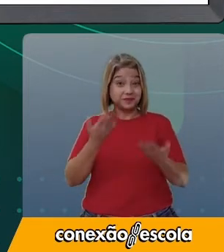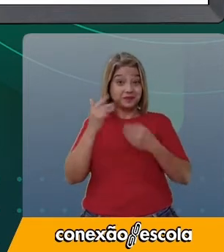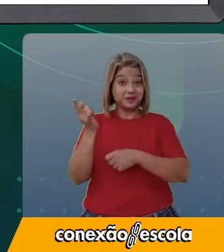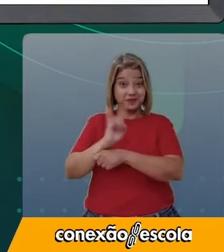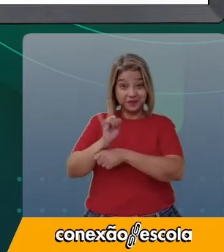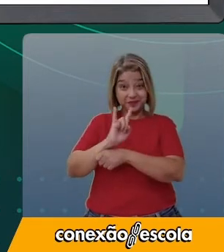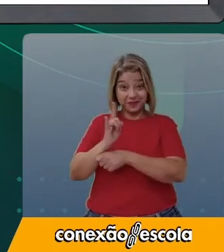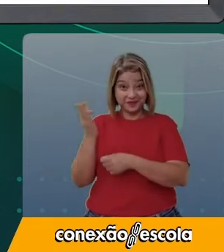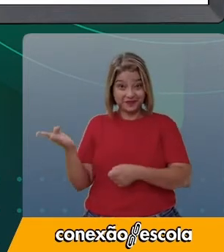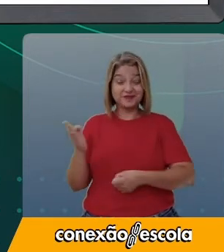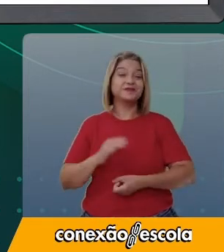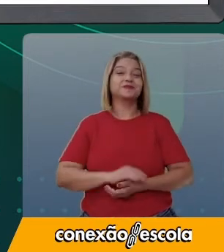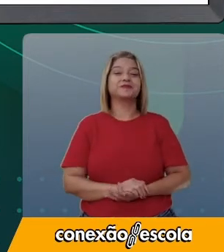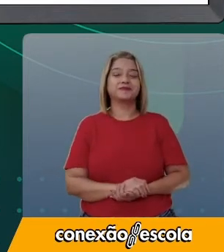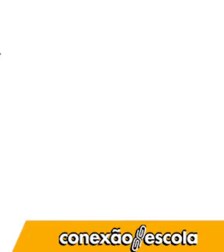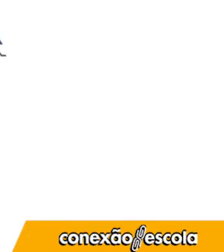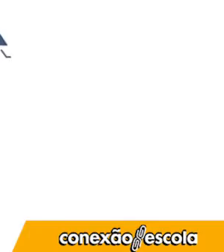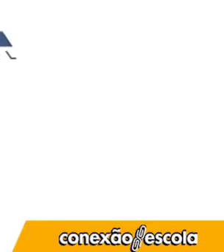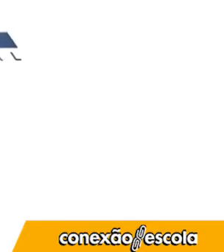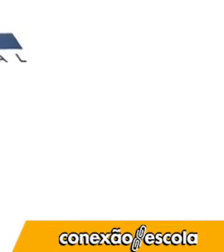documentário?